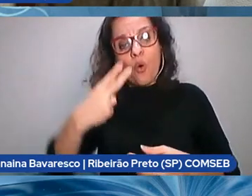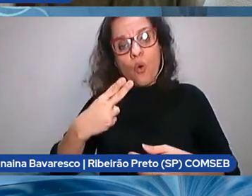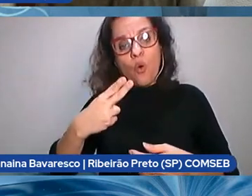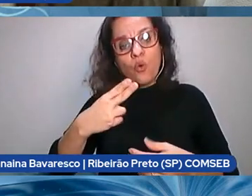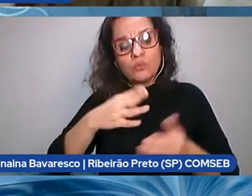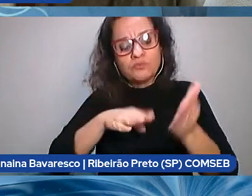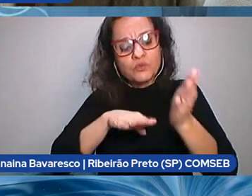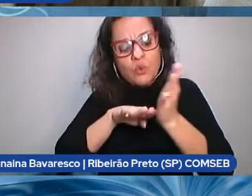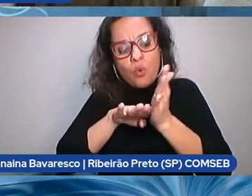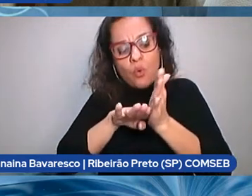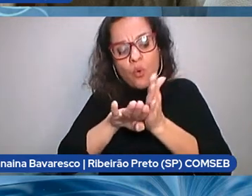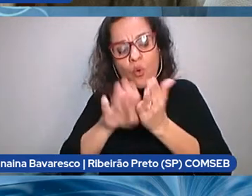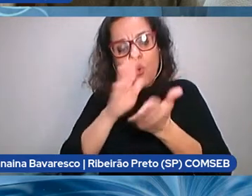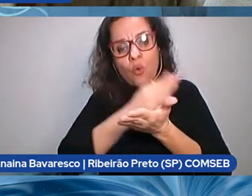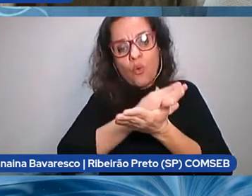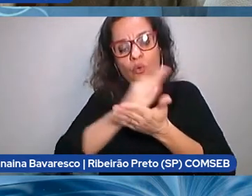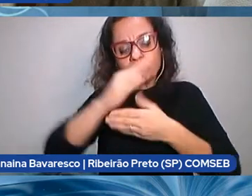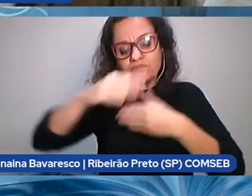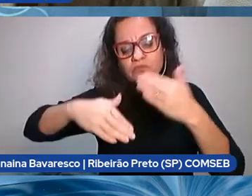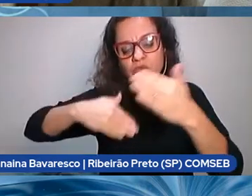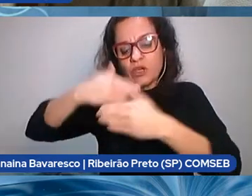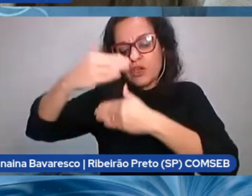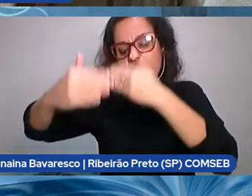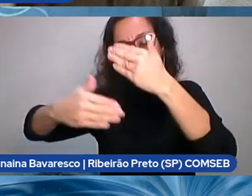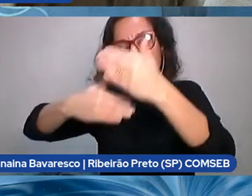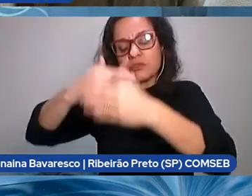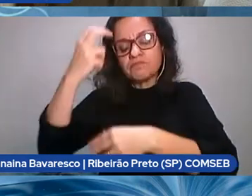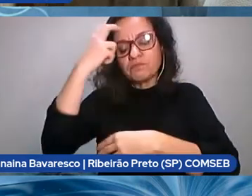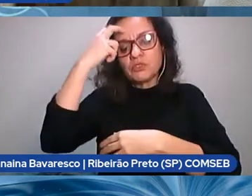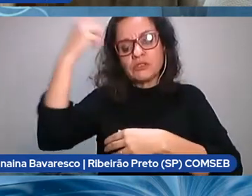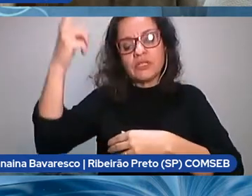primevas, quando ele está evoluindo como princípio inteligente.